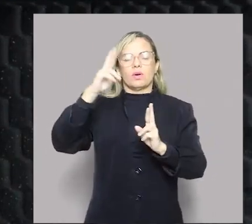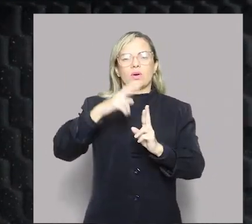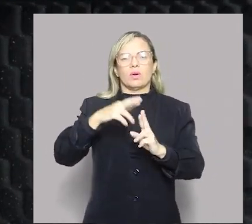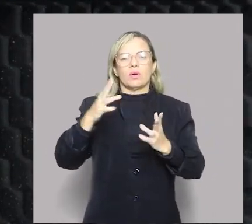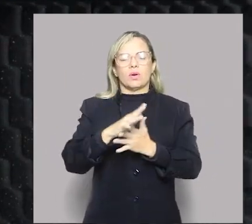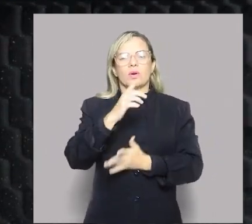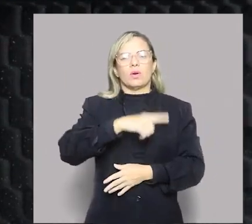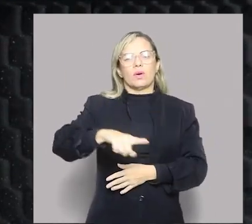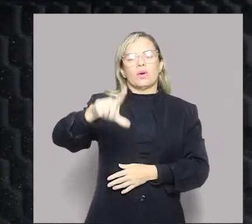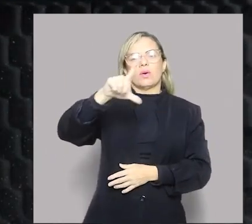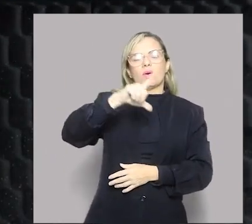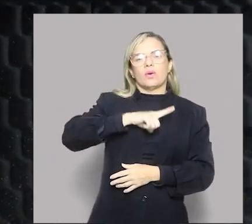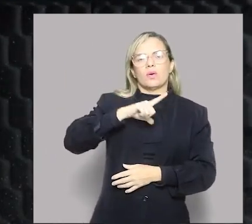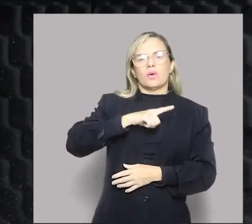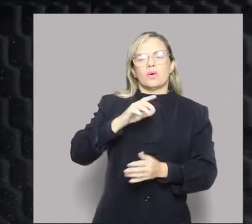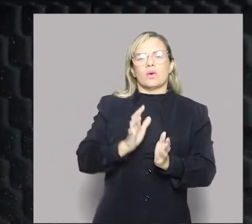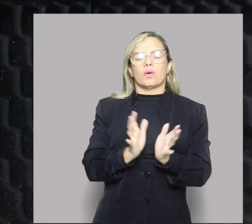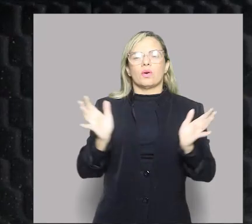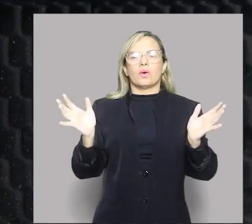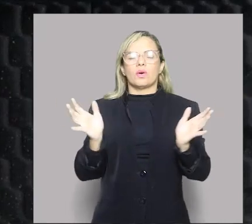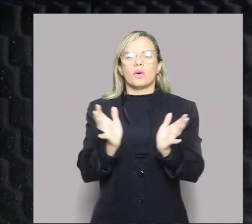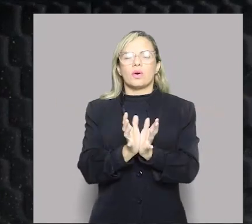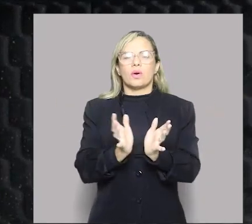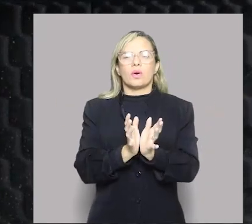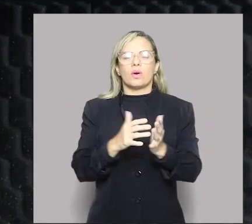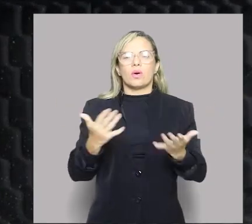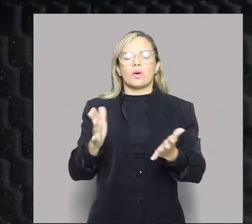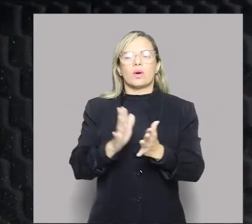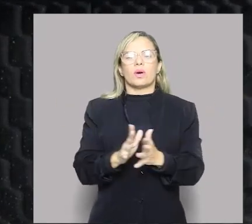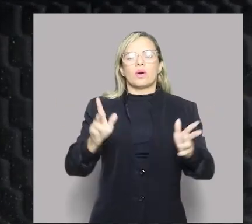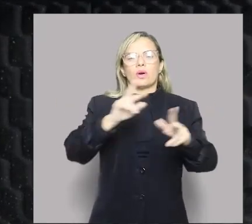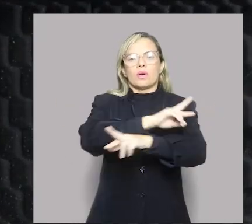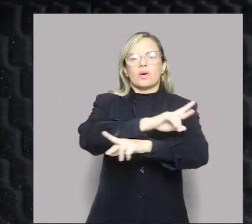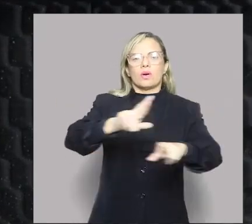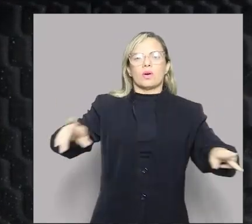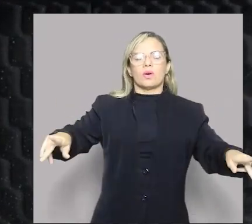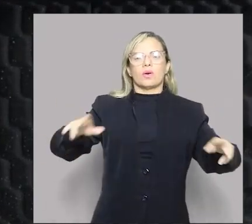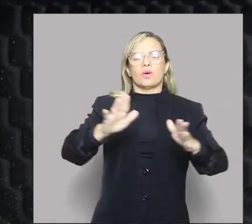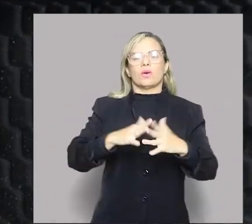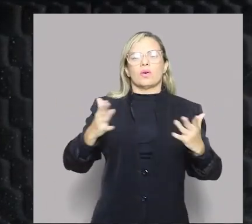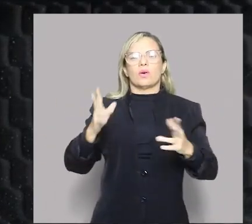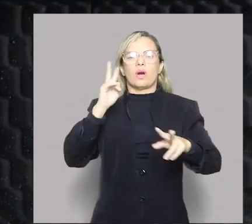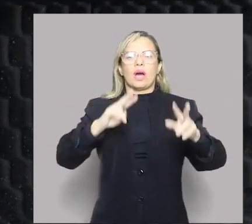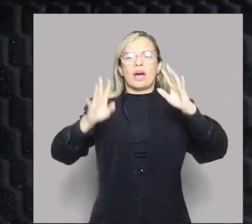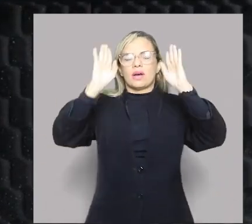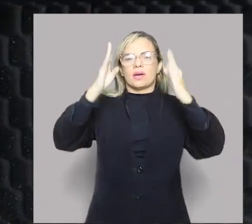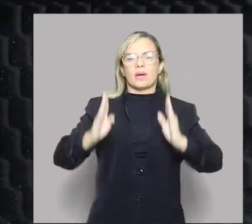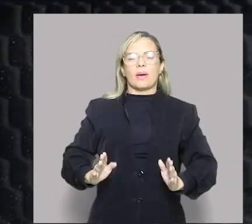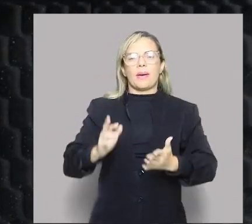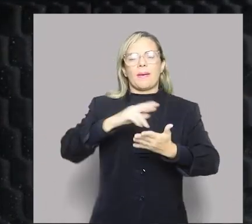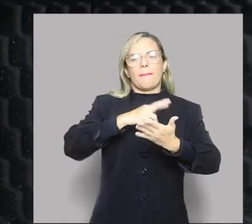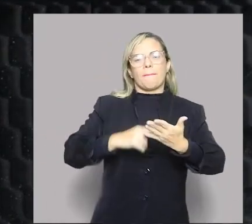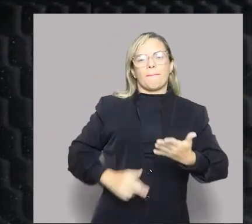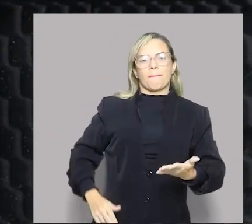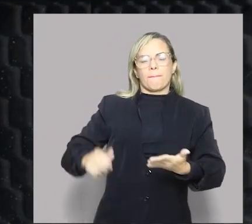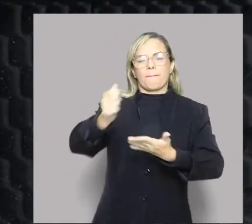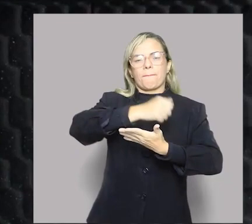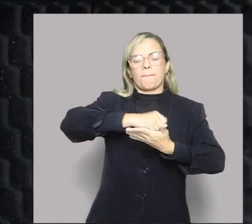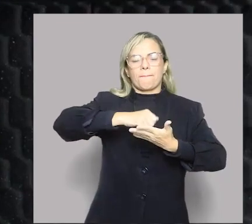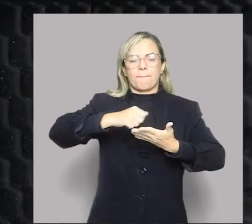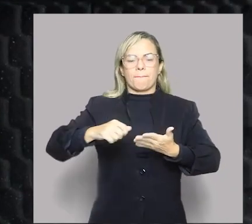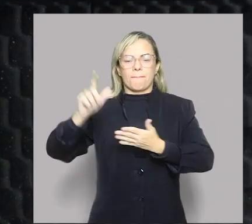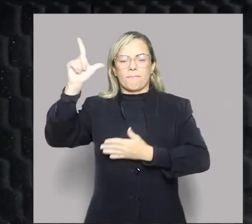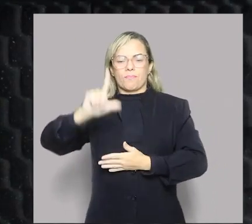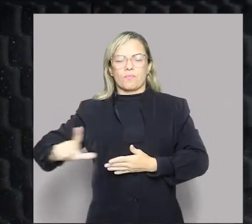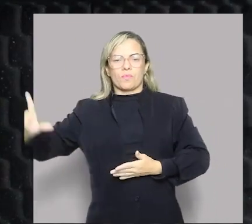você ter um conjunto de referências diversificadas. Então, na sua redação, se você utiliza referências